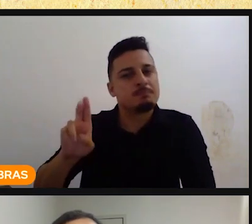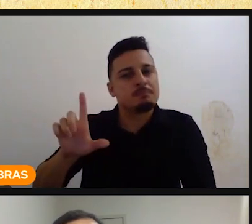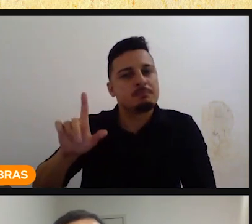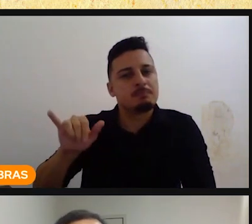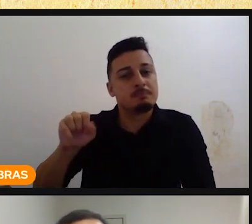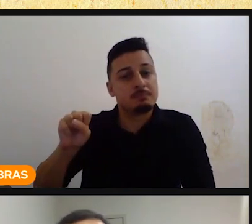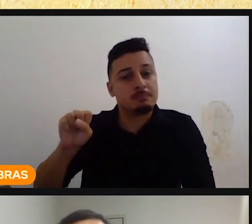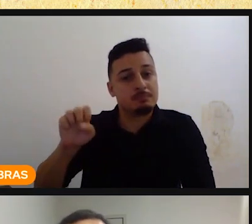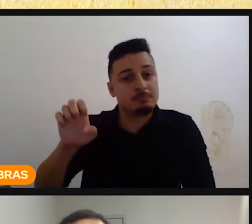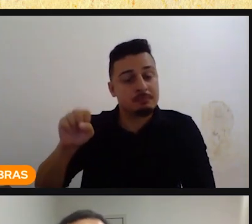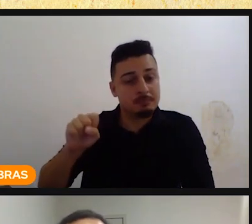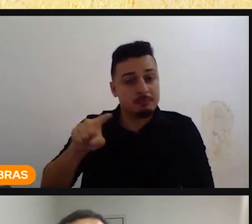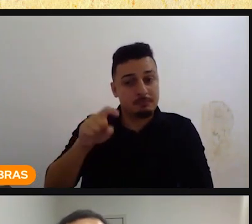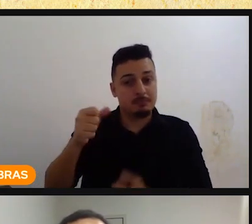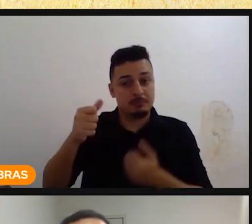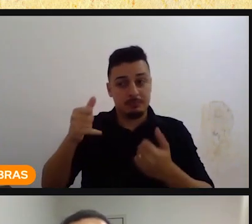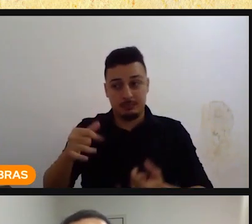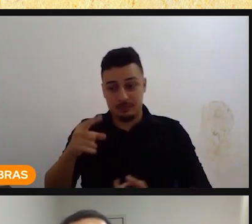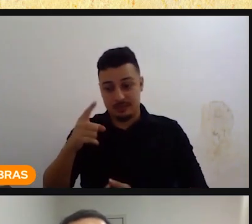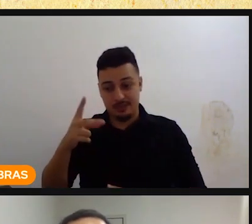de longa que você assumiu?